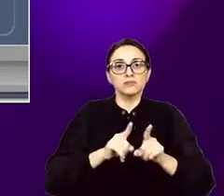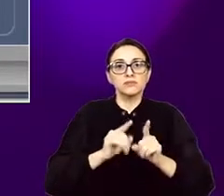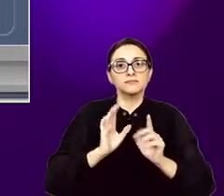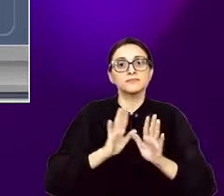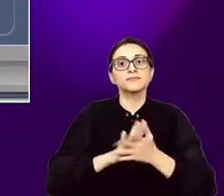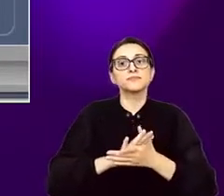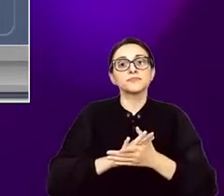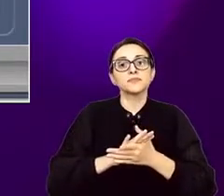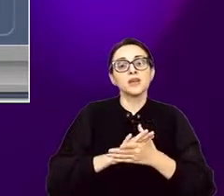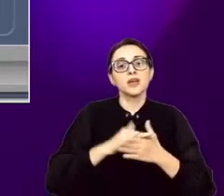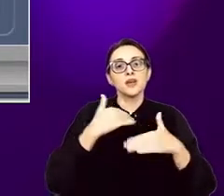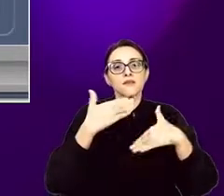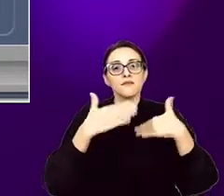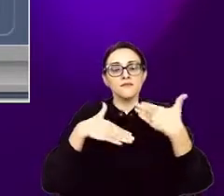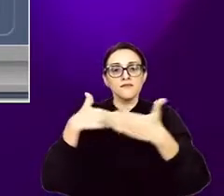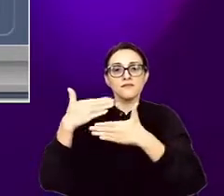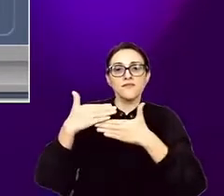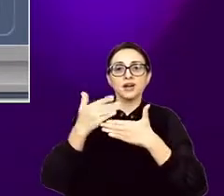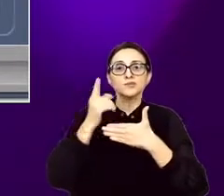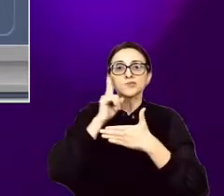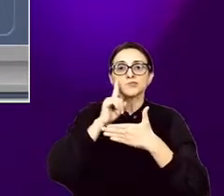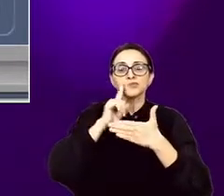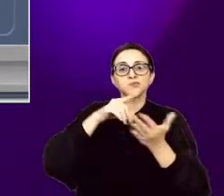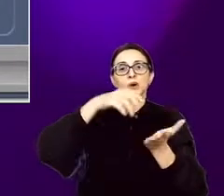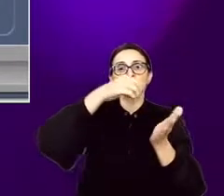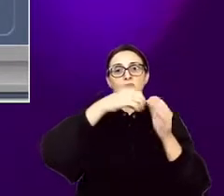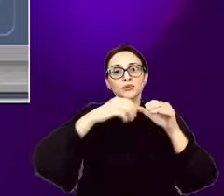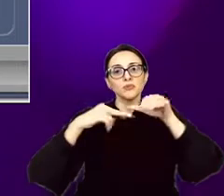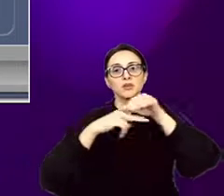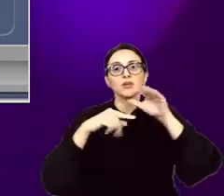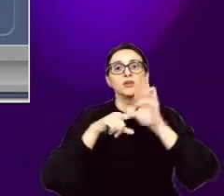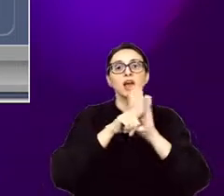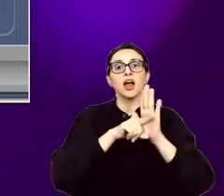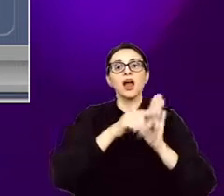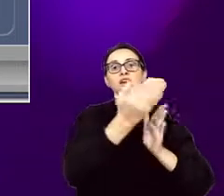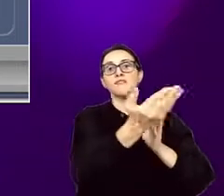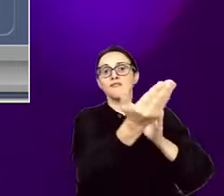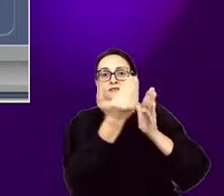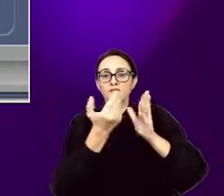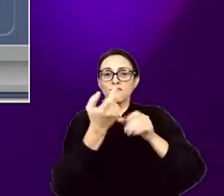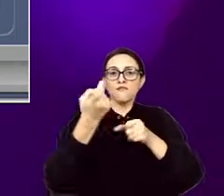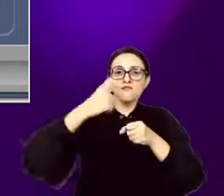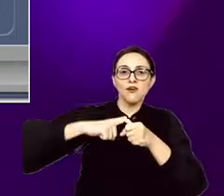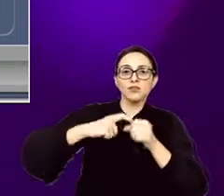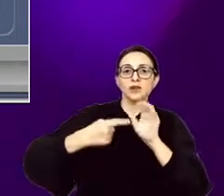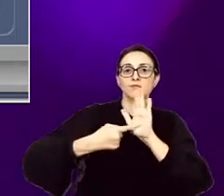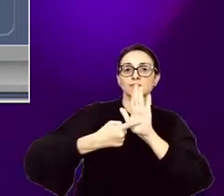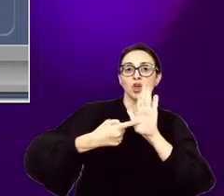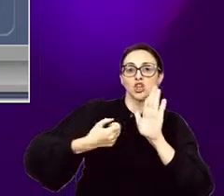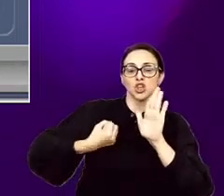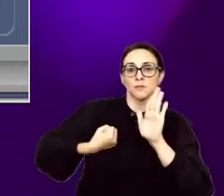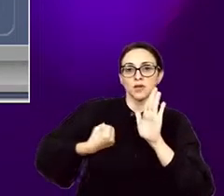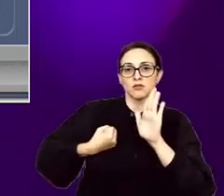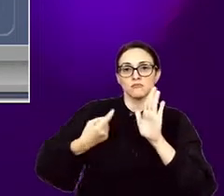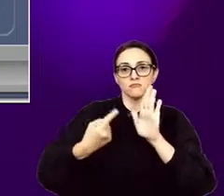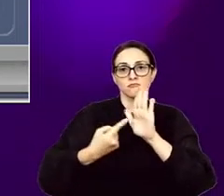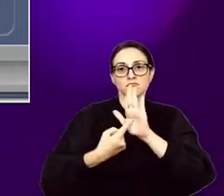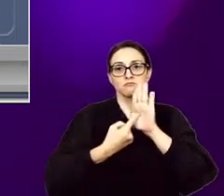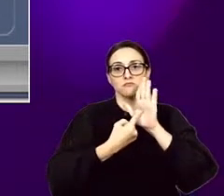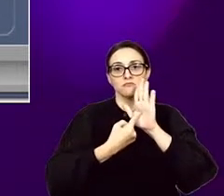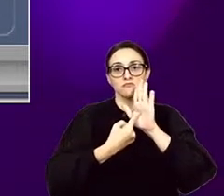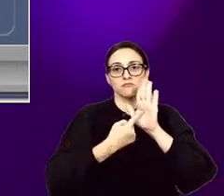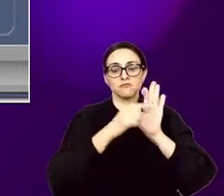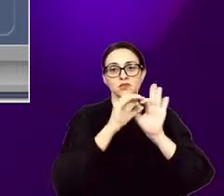Estados é feita, ela vai para os Estados Unidos e quando volta para a gente, ela volta dessa forma. Eles dão o número, né, que é o do acetábulo, por exemplo,